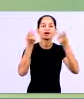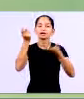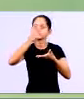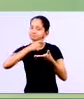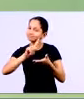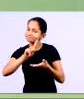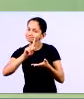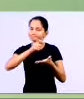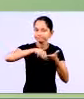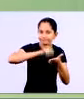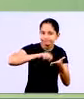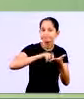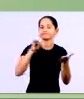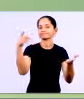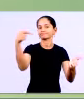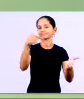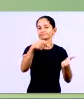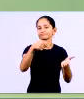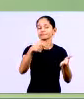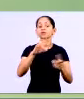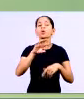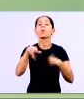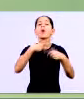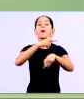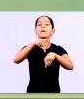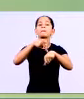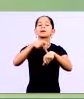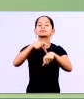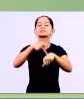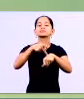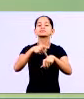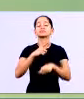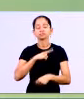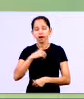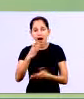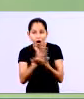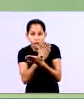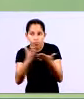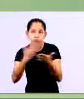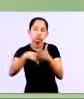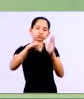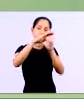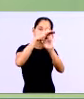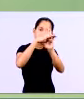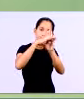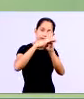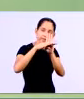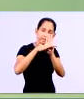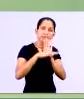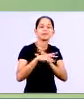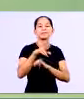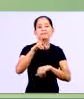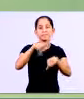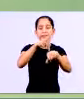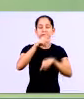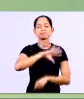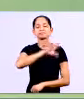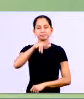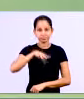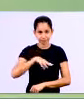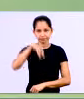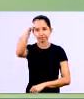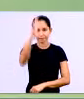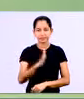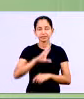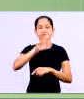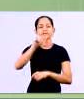a escrita. E que países seriam esses? Então, Nós temos aqui, temos né? alguns países de língua portuguesa. Portugal,